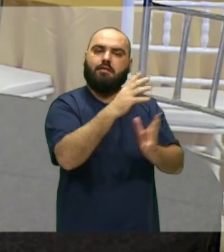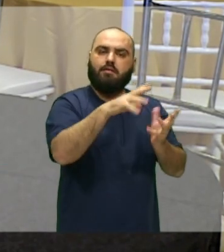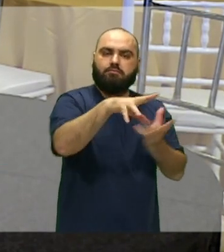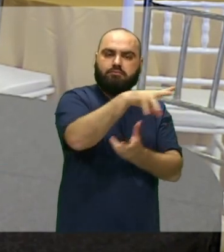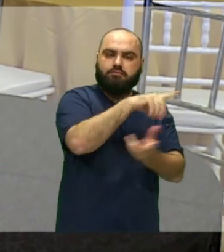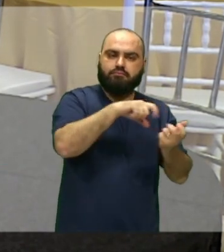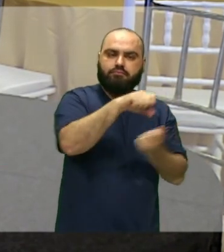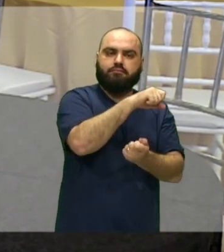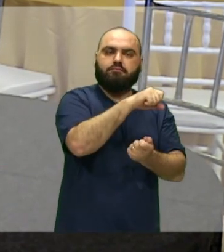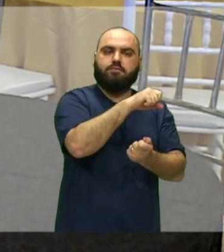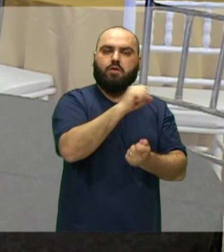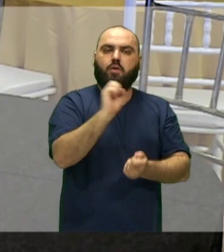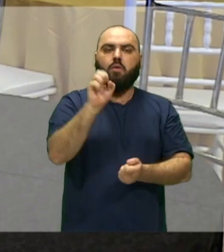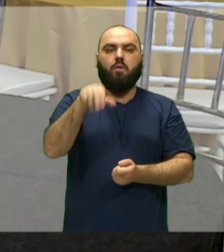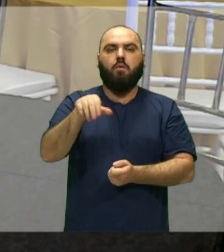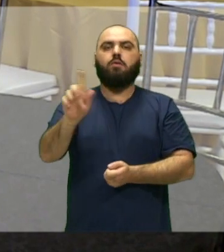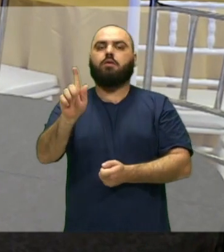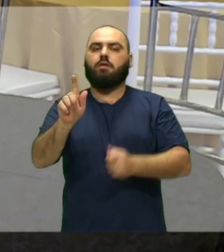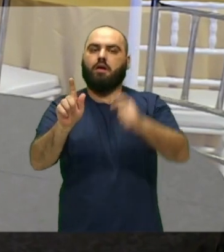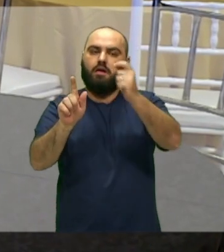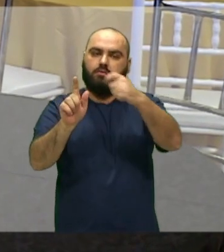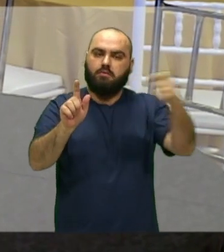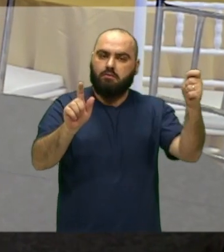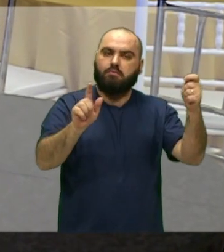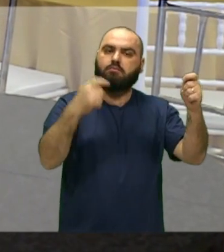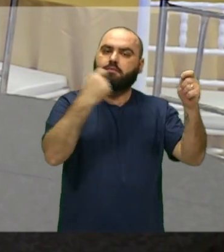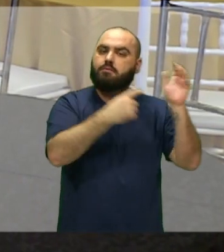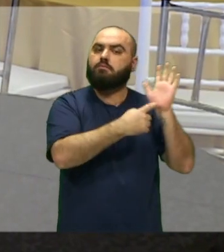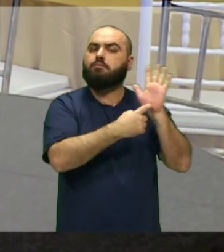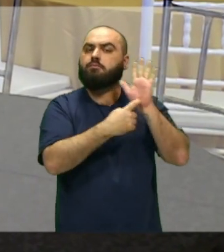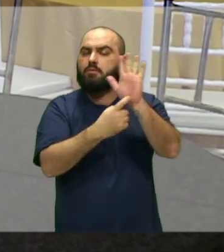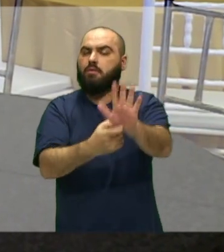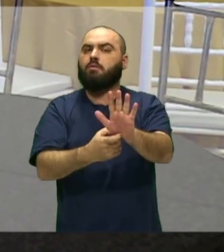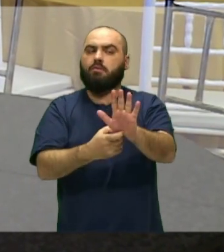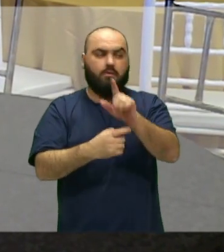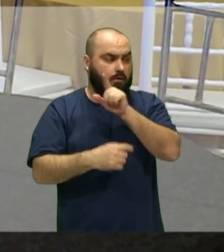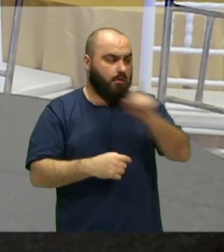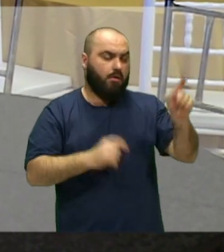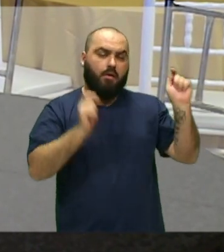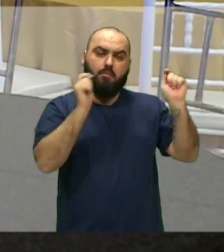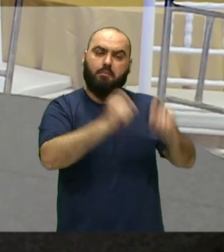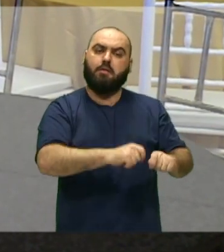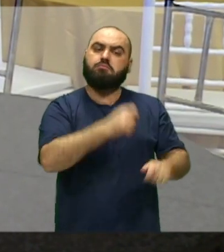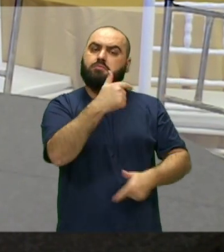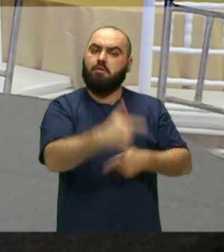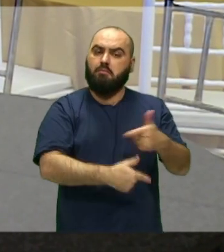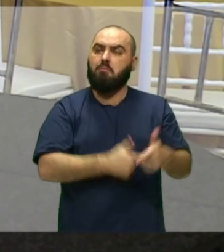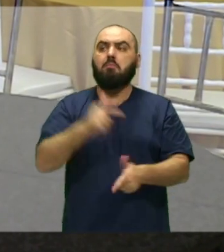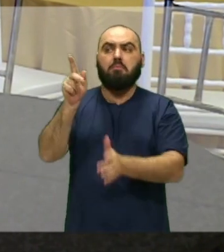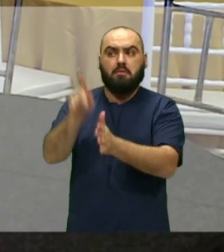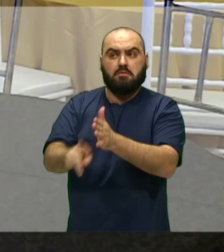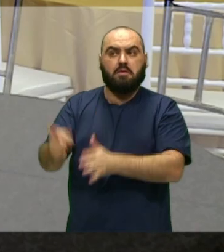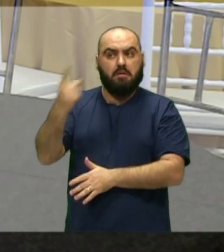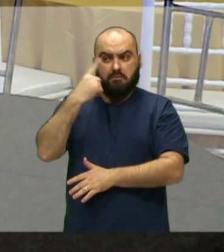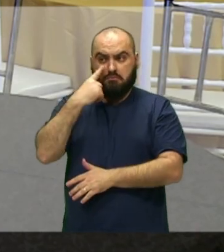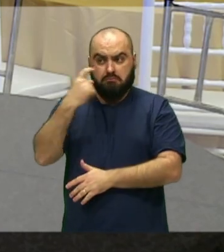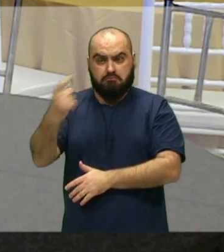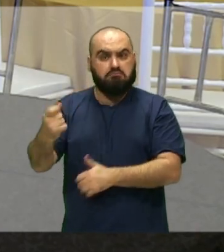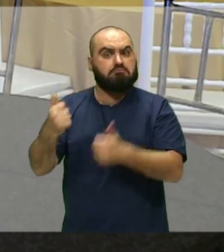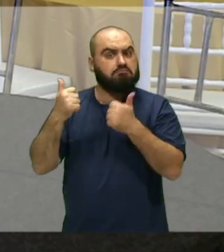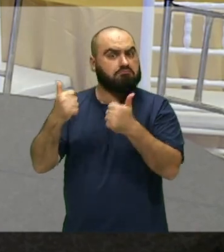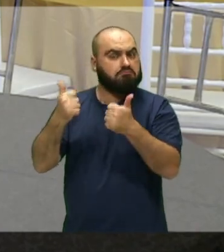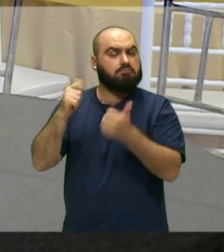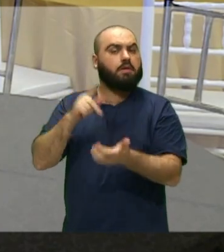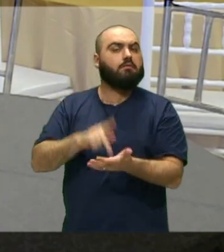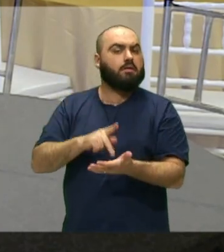ONGs associações para que mostrem o que eles sabem fazer e aparecem projetos assim ó muito interessantes eh e que